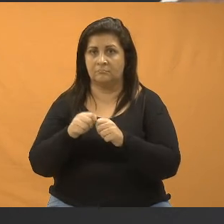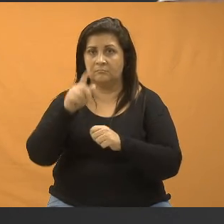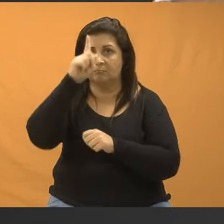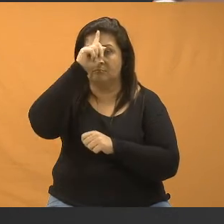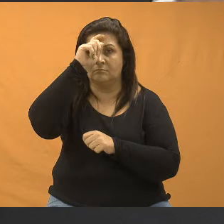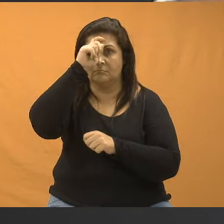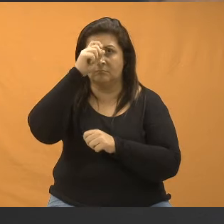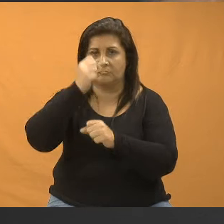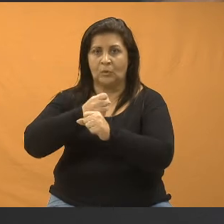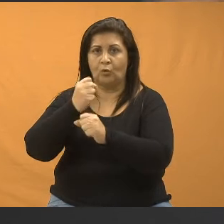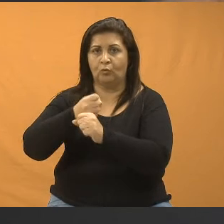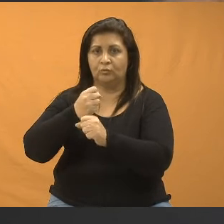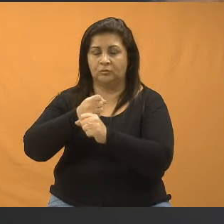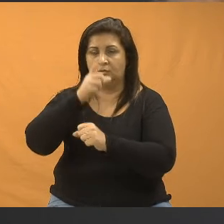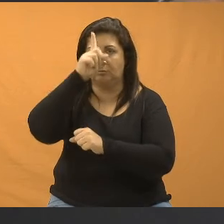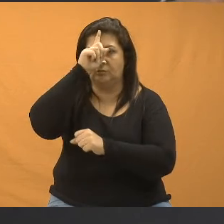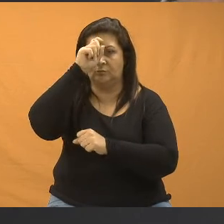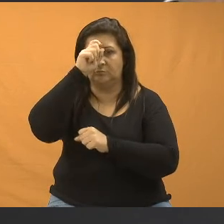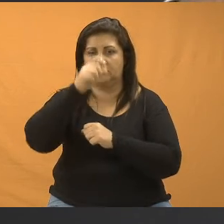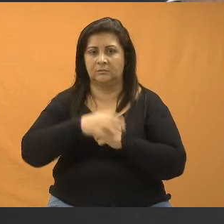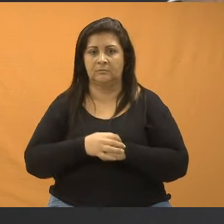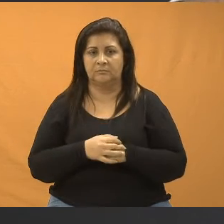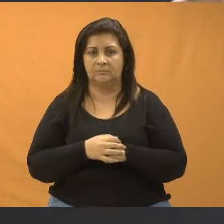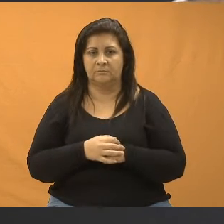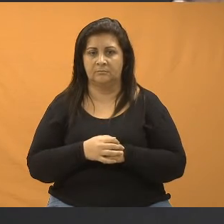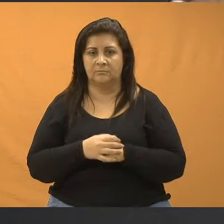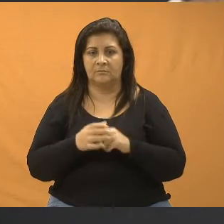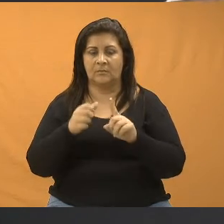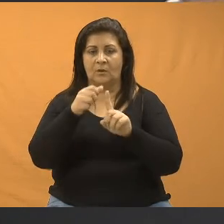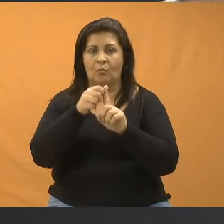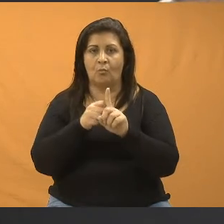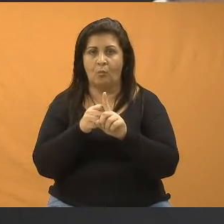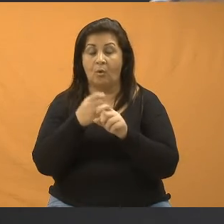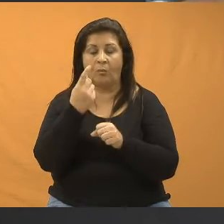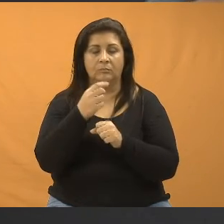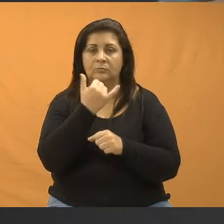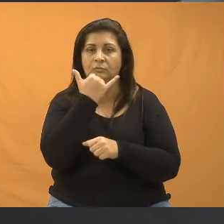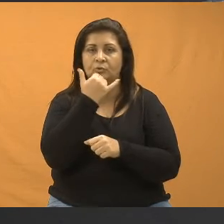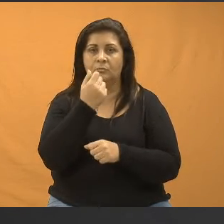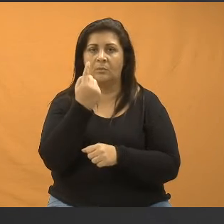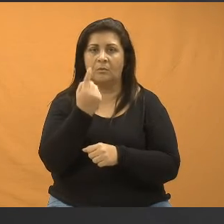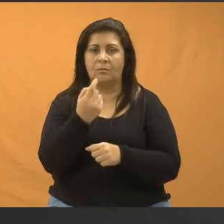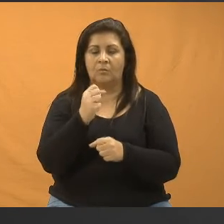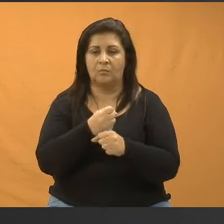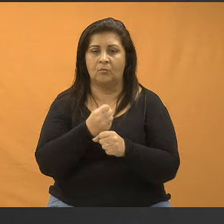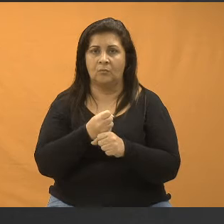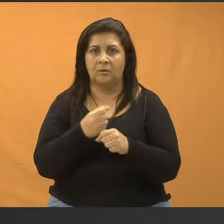funcionar, tá? E garante o funcionamento dele durante um ano, com esses 100 milhões.